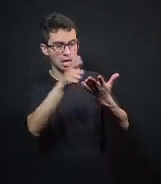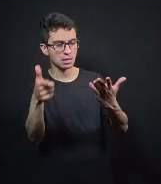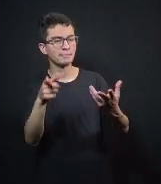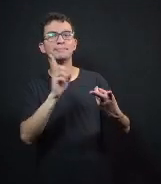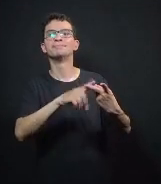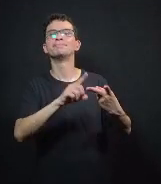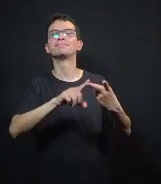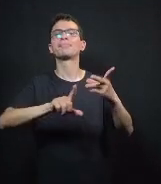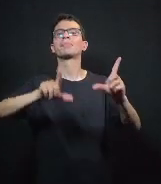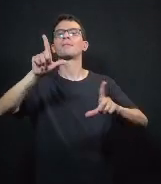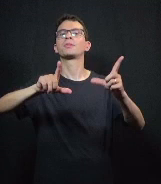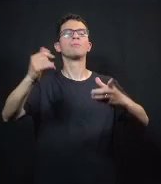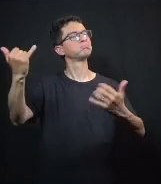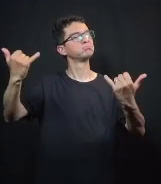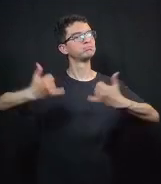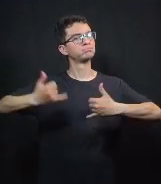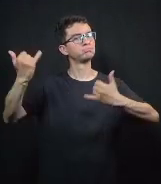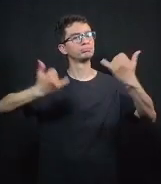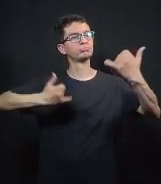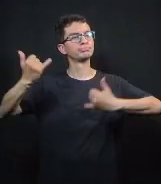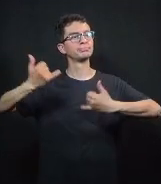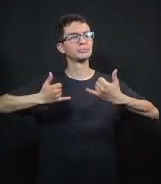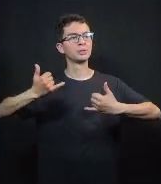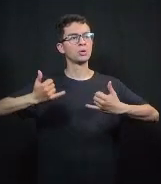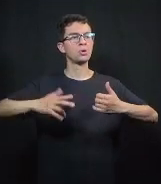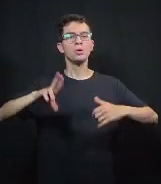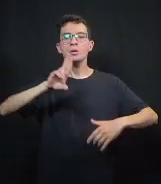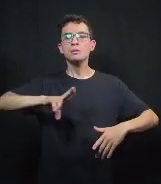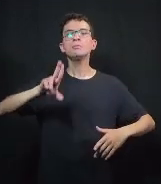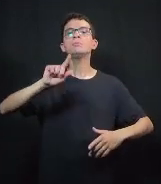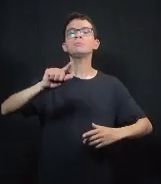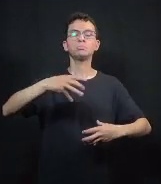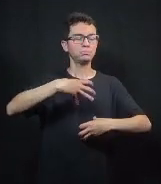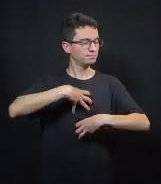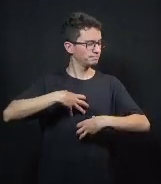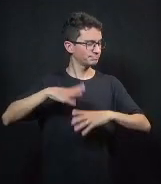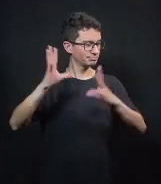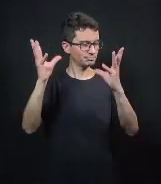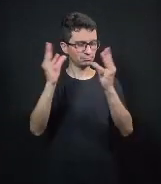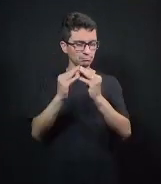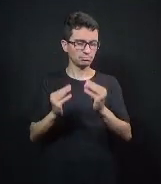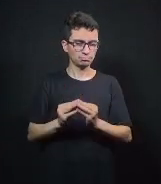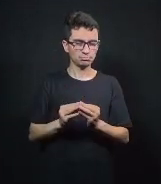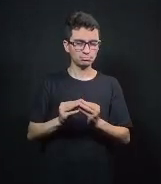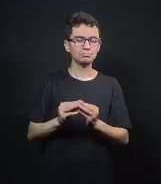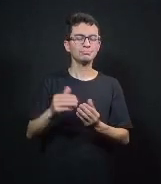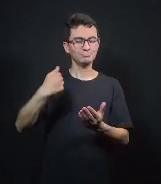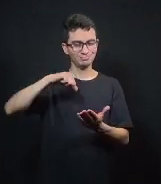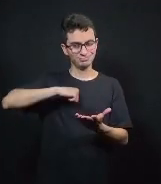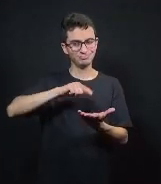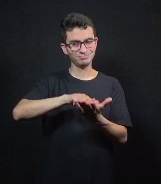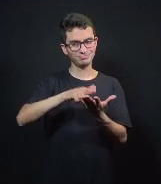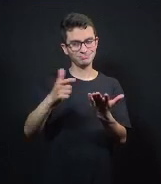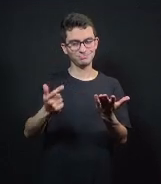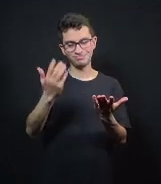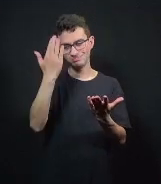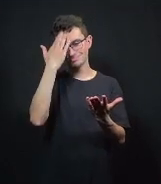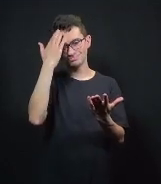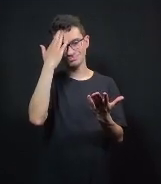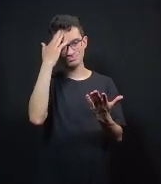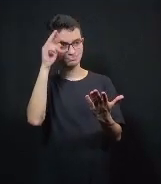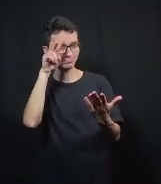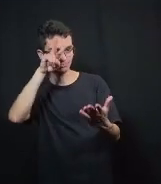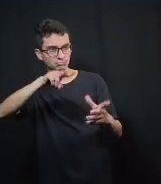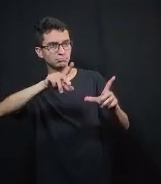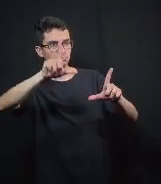a gente consumia aquilo de uma maneira simplificada. Eu sou jornalista, eu sei que quando você vai fazer uma manchete,